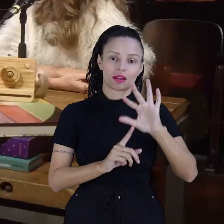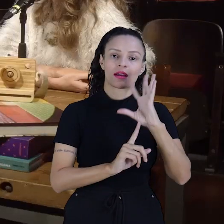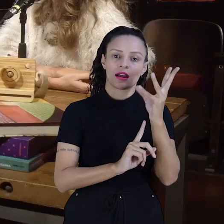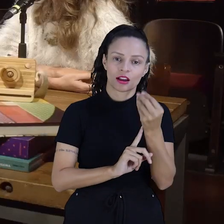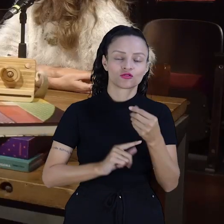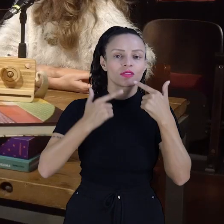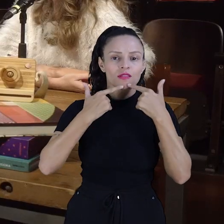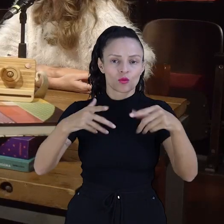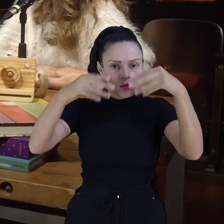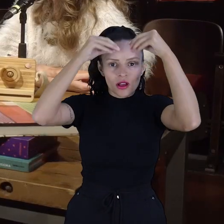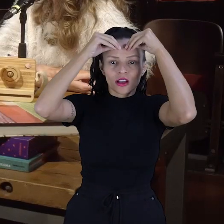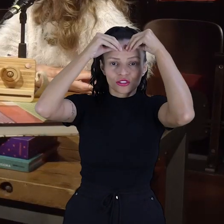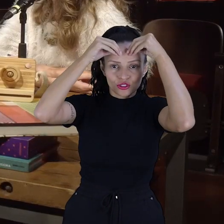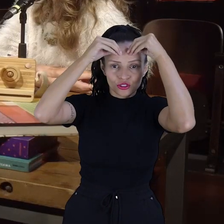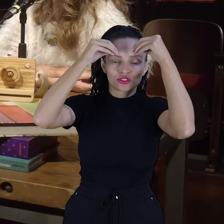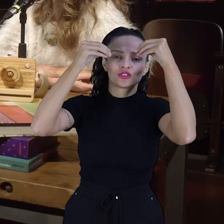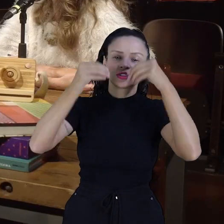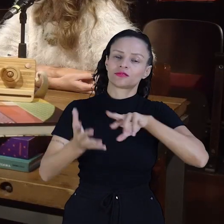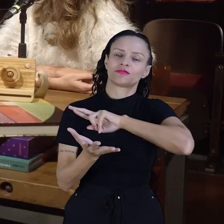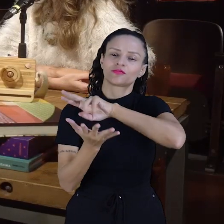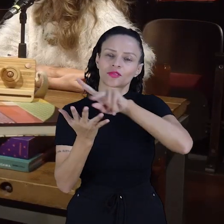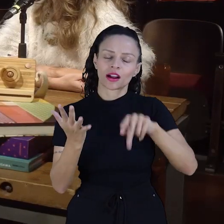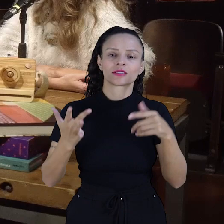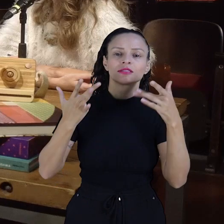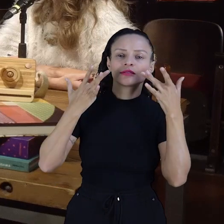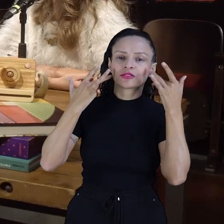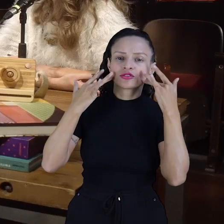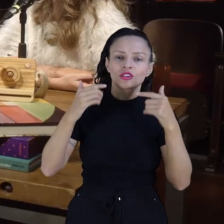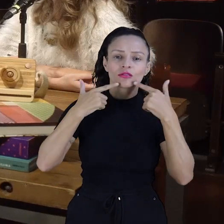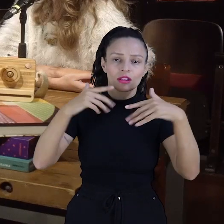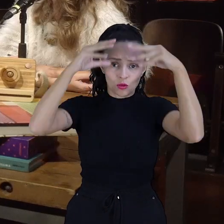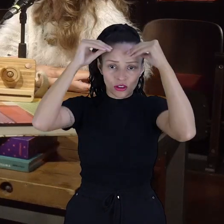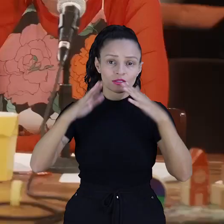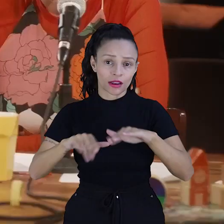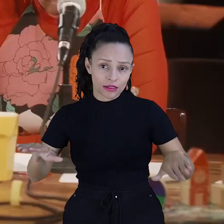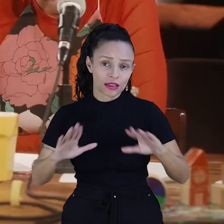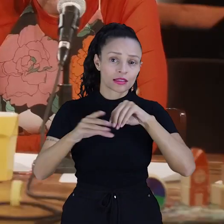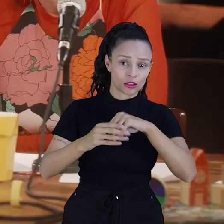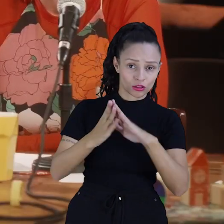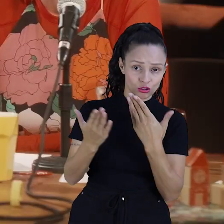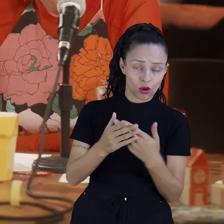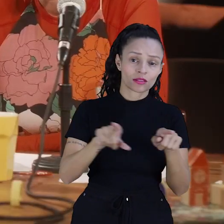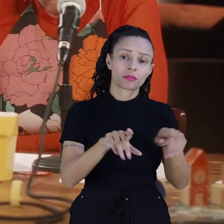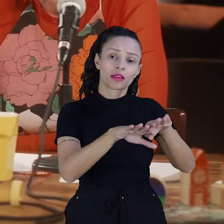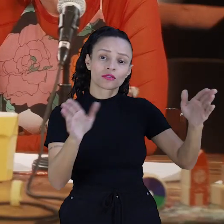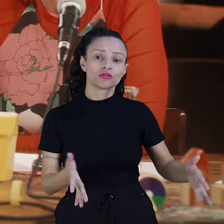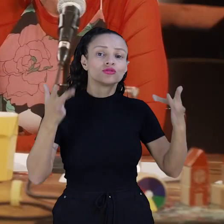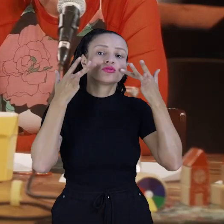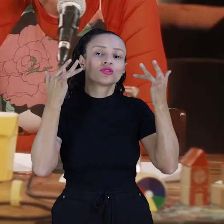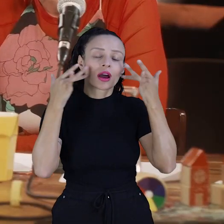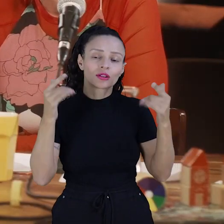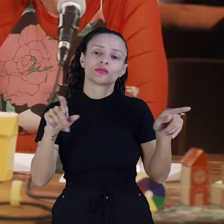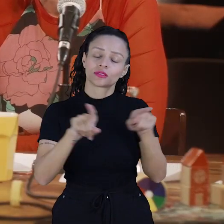vivo. Pensar as artes, as linguagens, as 100 ou mais linguagens da criança, tanto dentro da escola como dentro